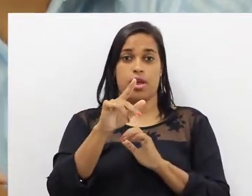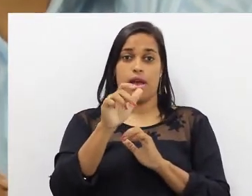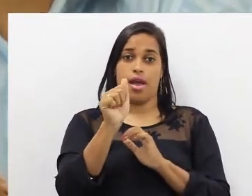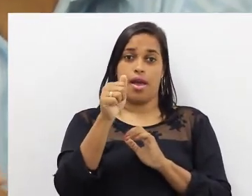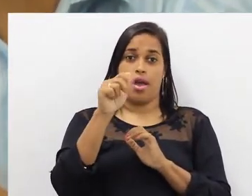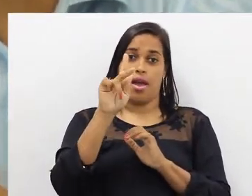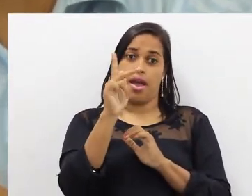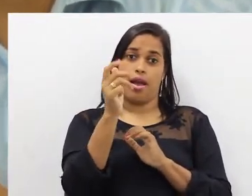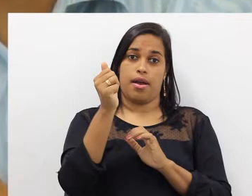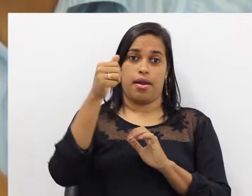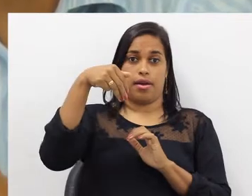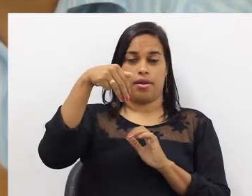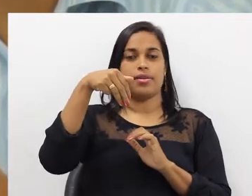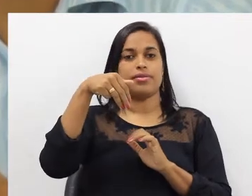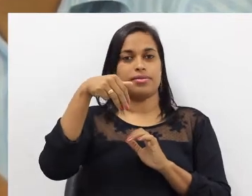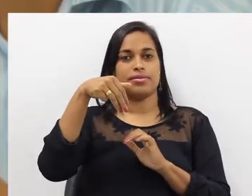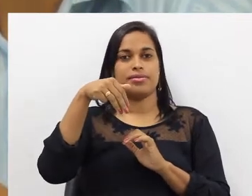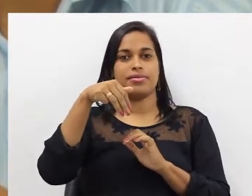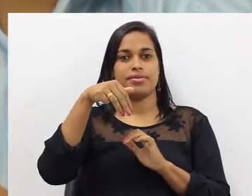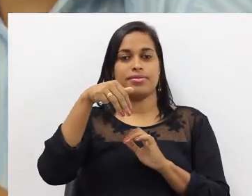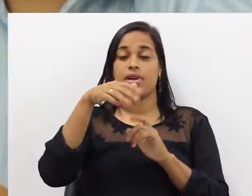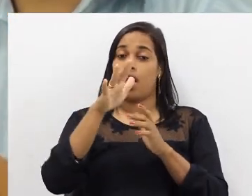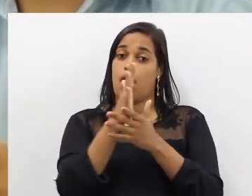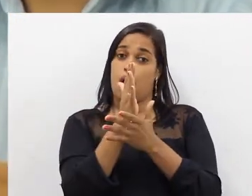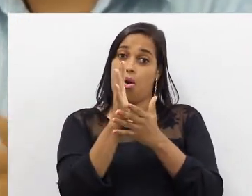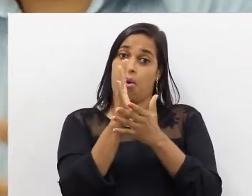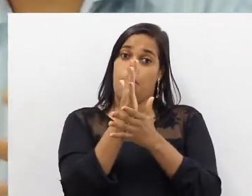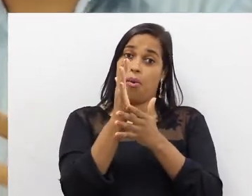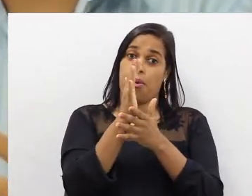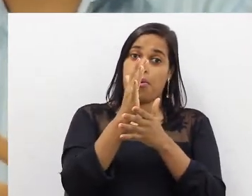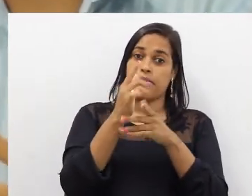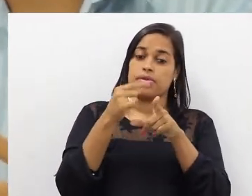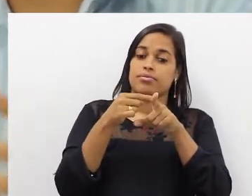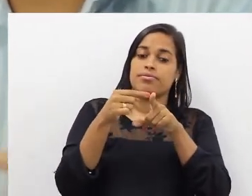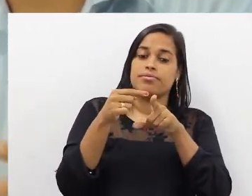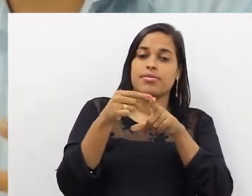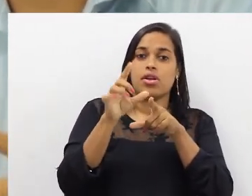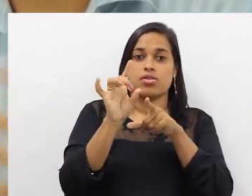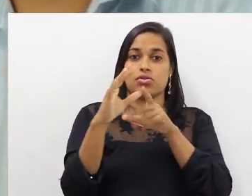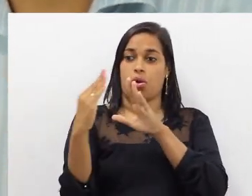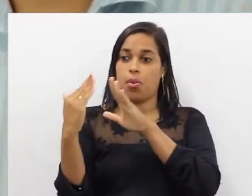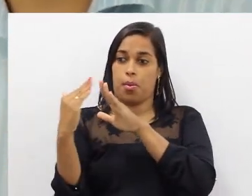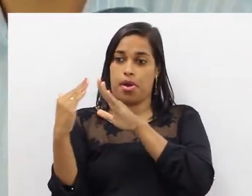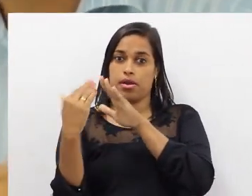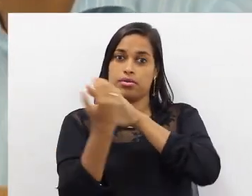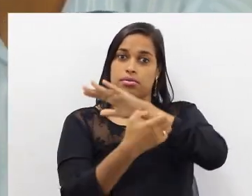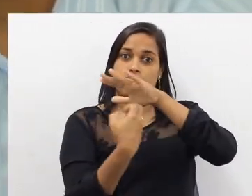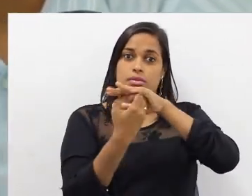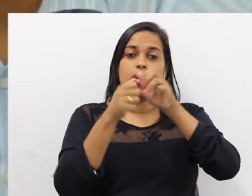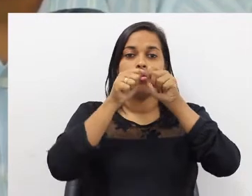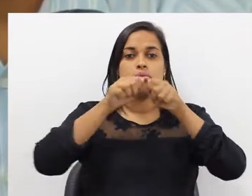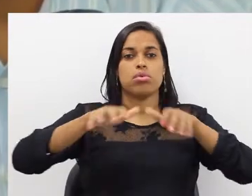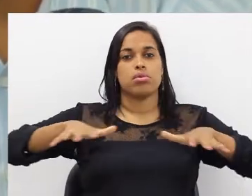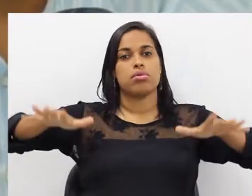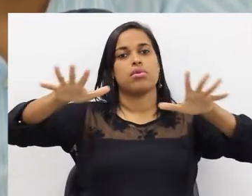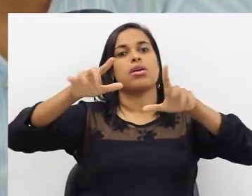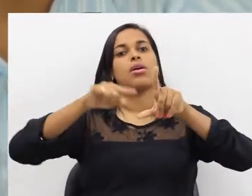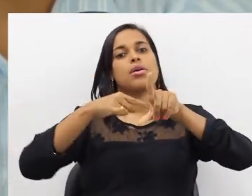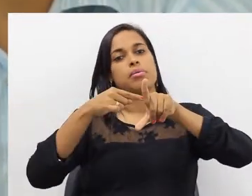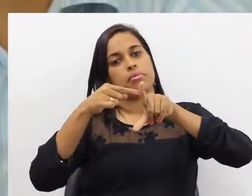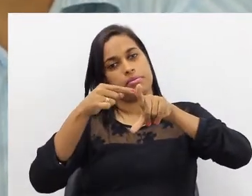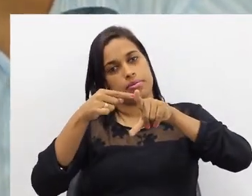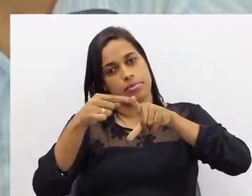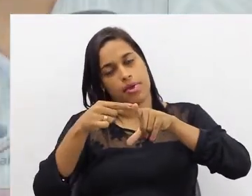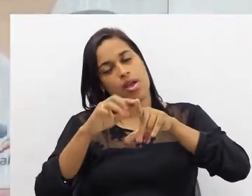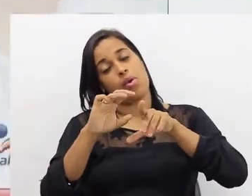quer dizer redes metropolitanas, quando essa rede passa de apenas uma residência de uma empresa e começa a invadir